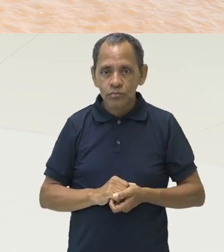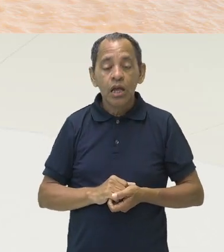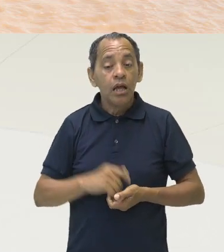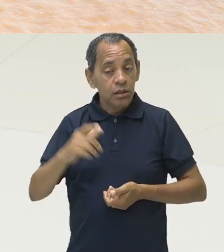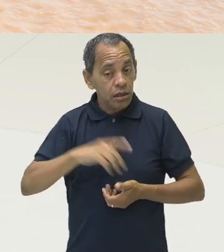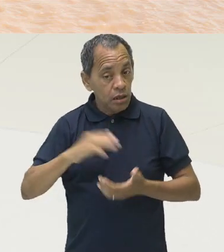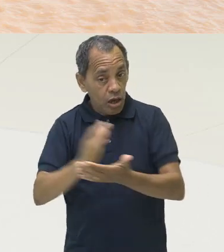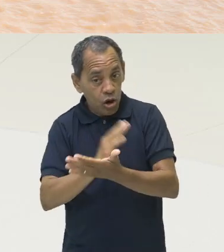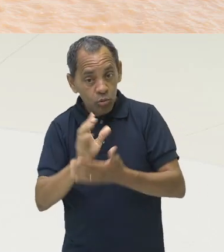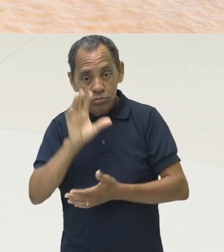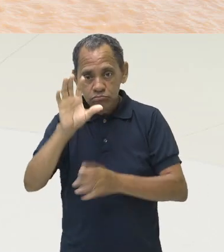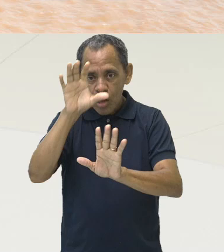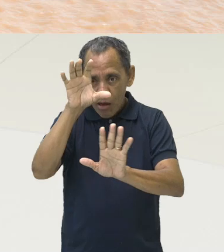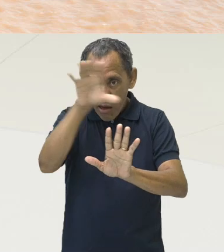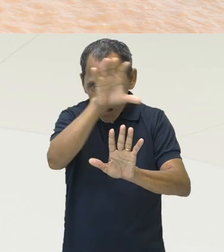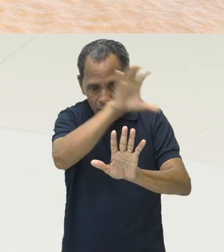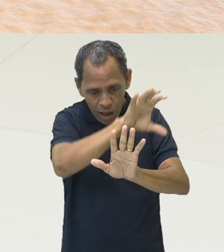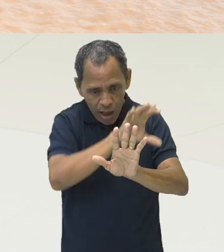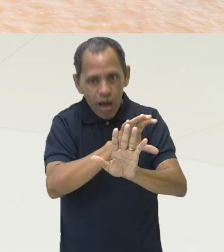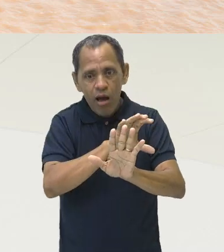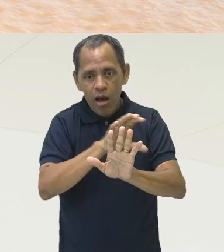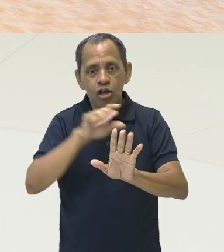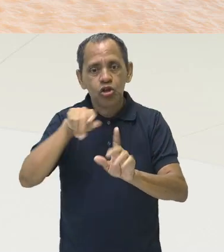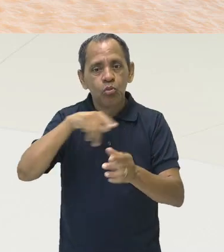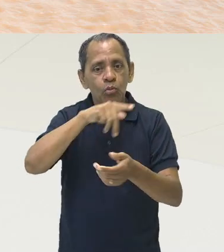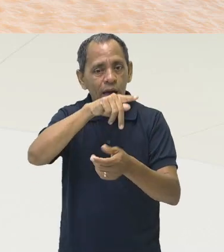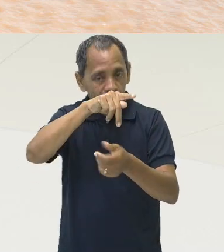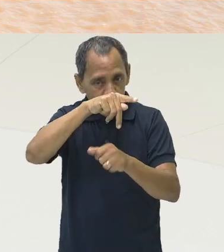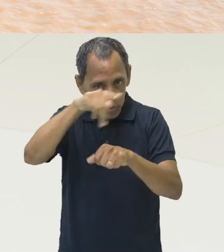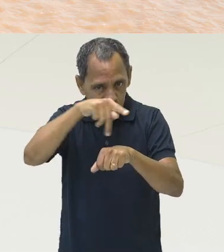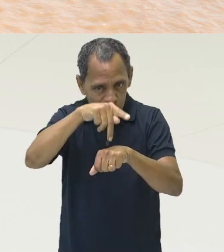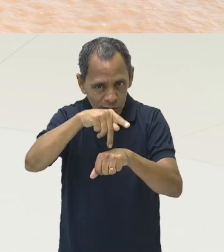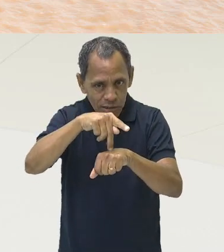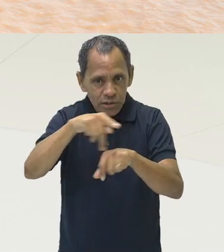água potável. Então, é por isso a importância da gente